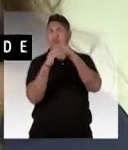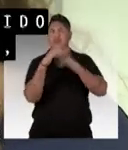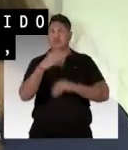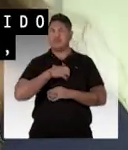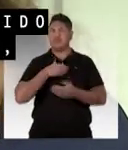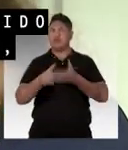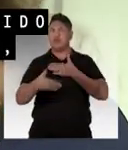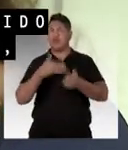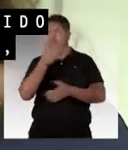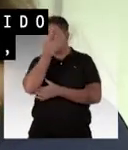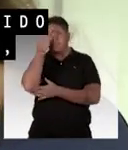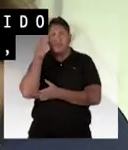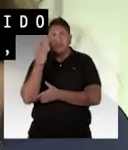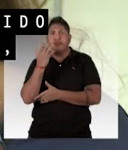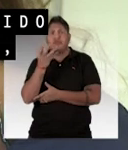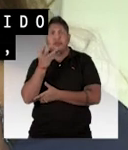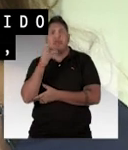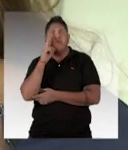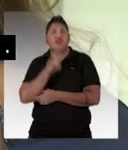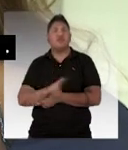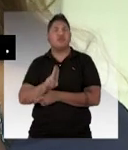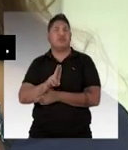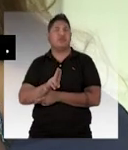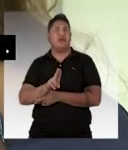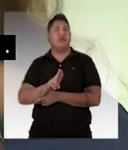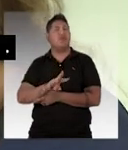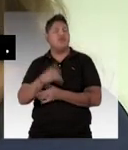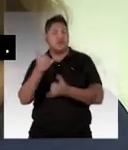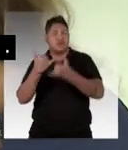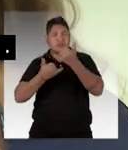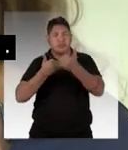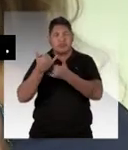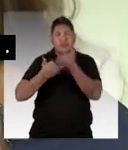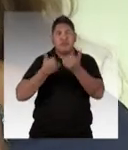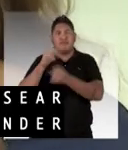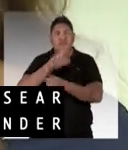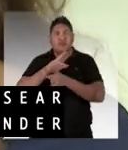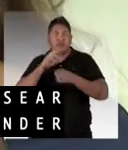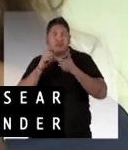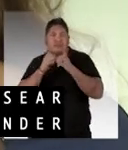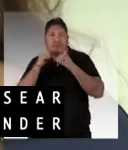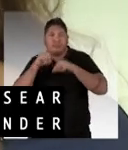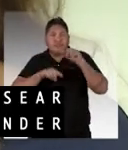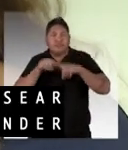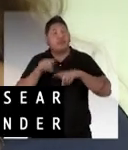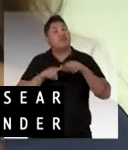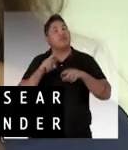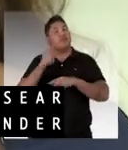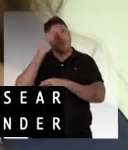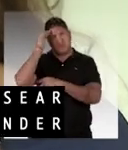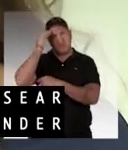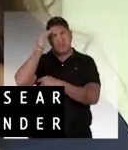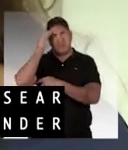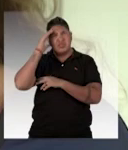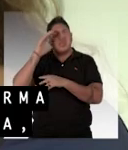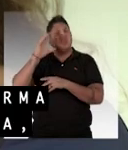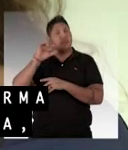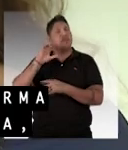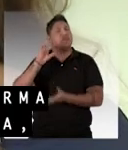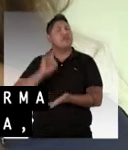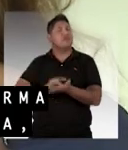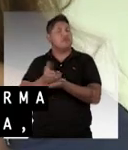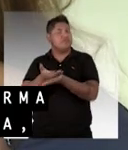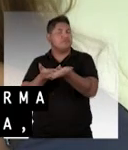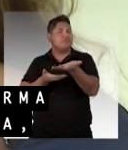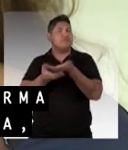democratizar, no sentido de qualquer cidadão, qualquer cidadã que possa utilizar, vai brincar, vai manusear com os dados e compreender a realidade de uma forma muito